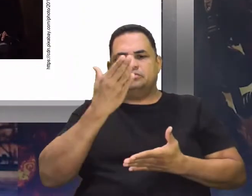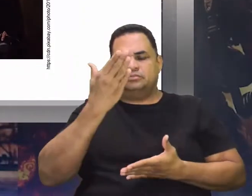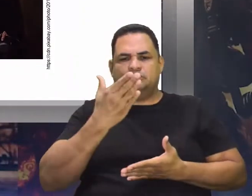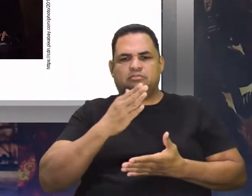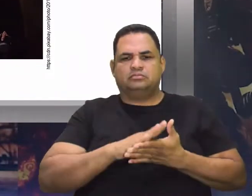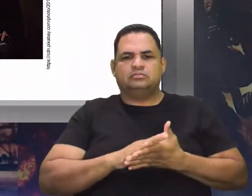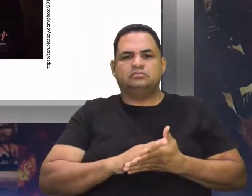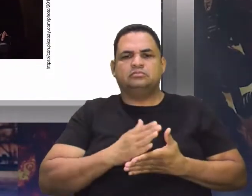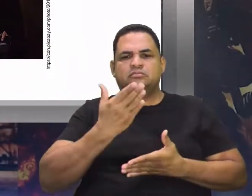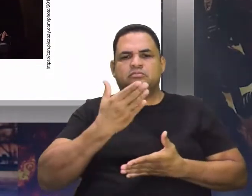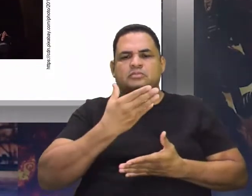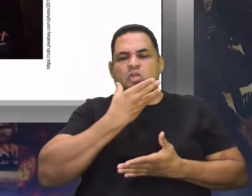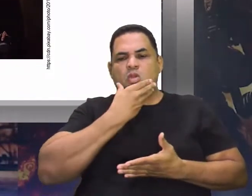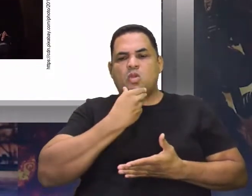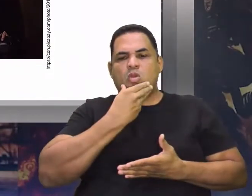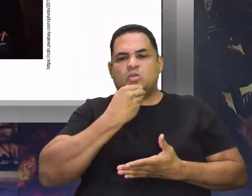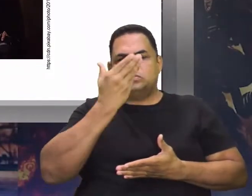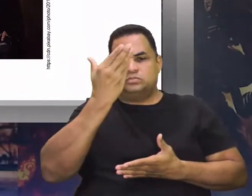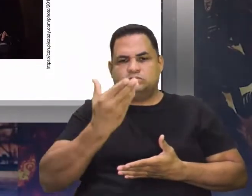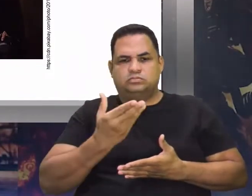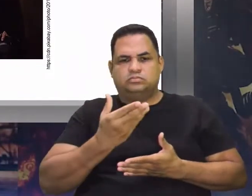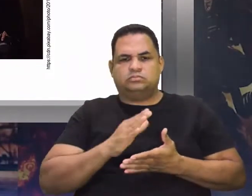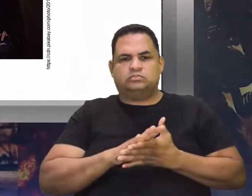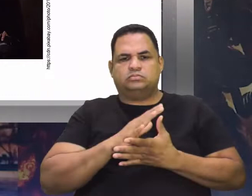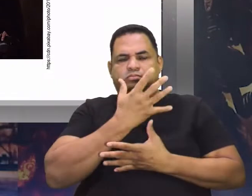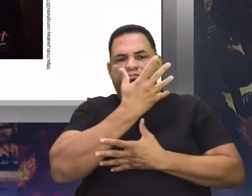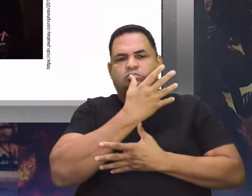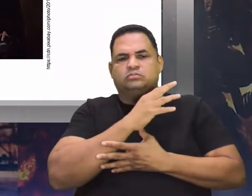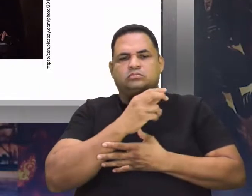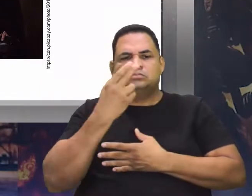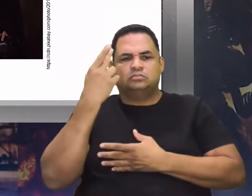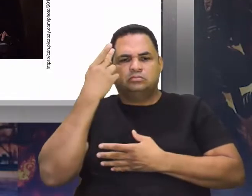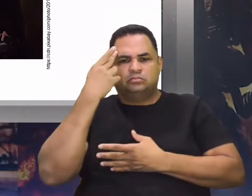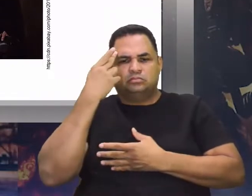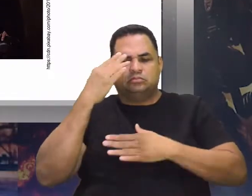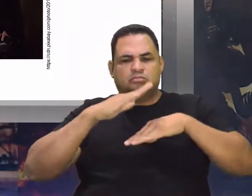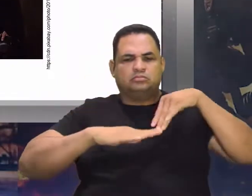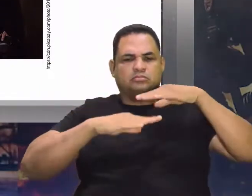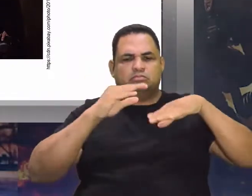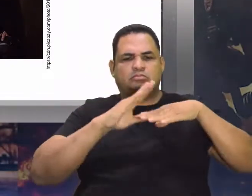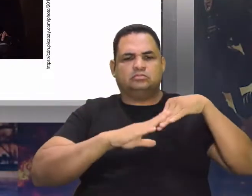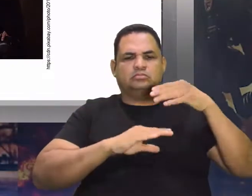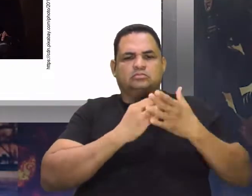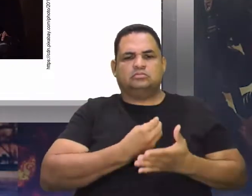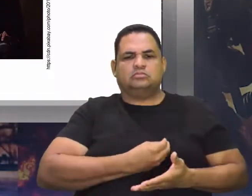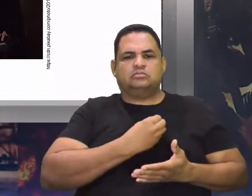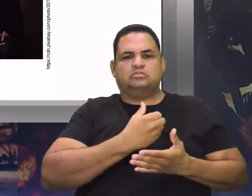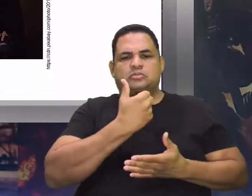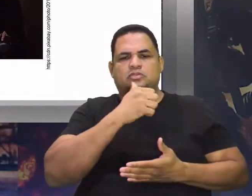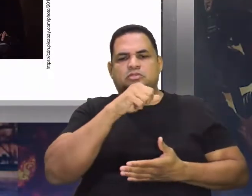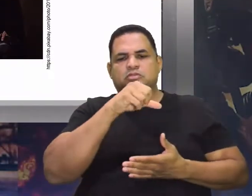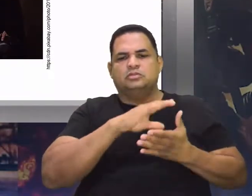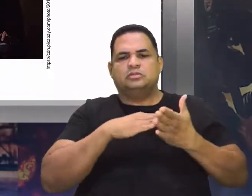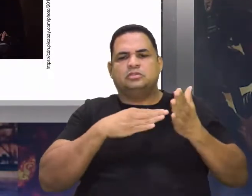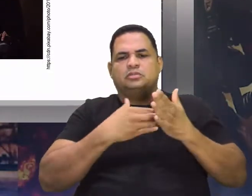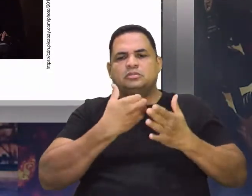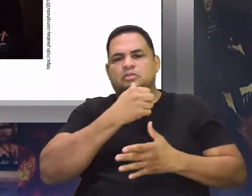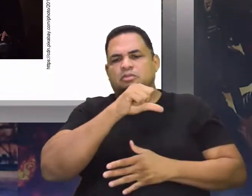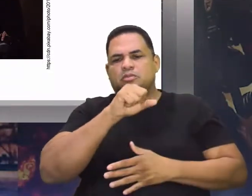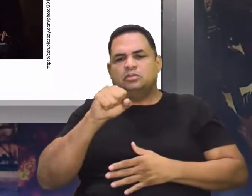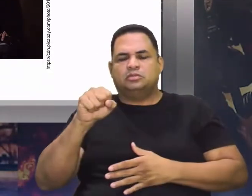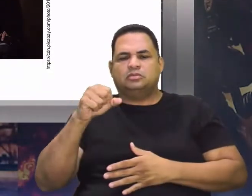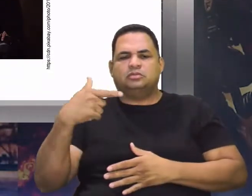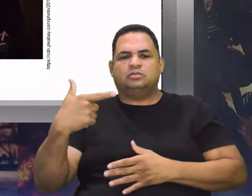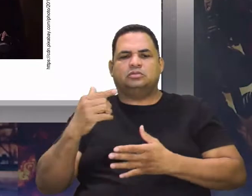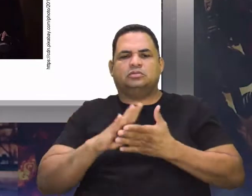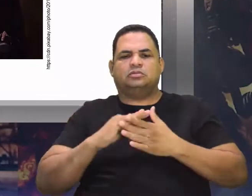Esse naturalista britânico, Charles Darwin, que vai viver de 1809 até 1882,